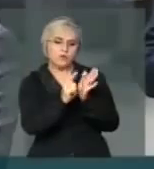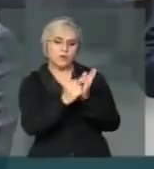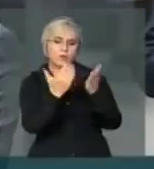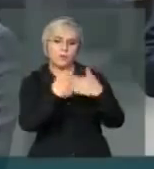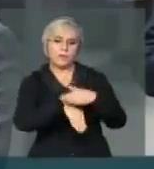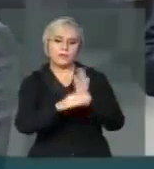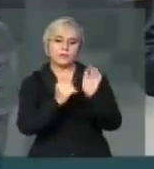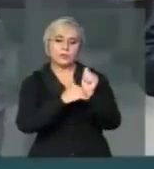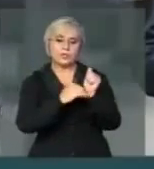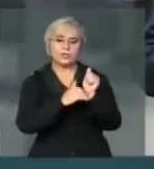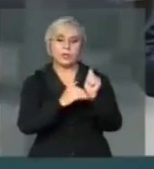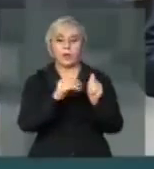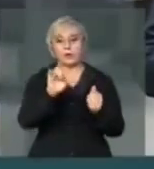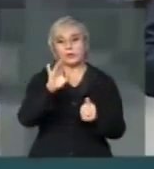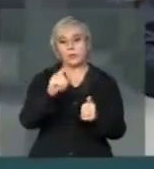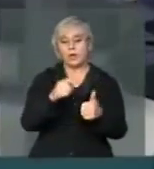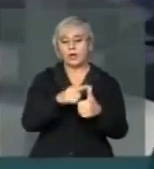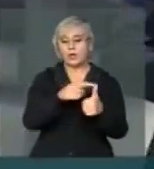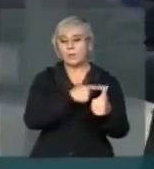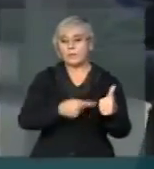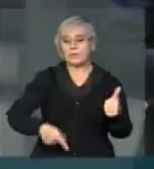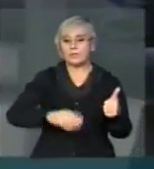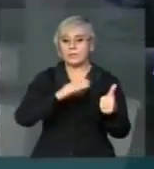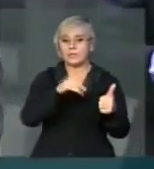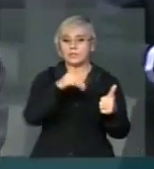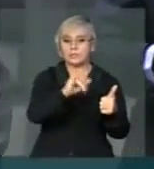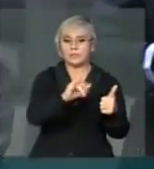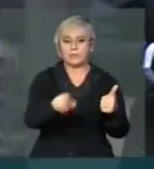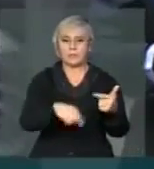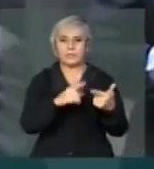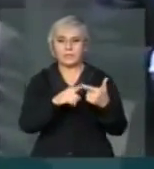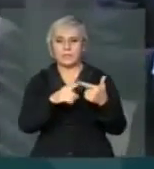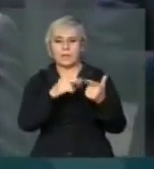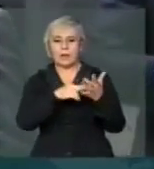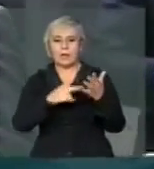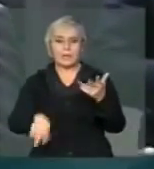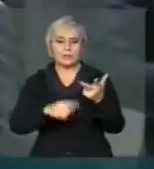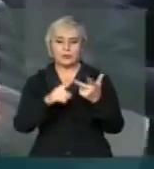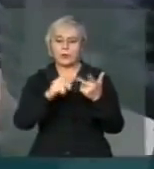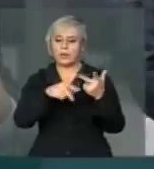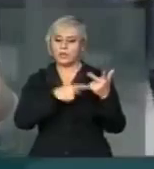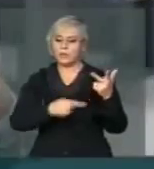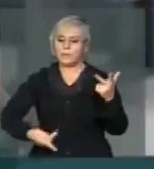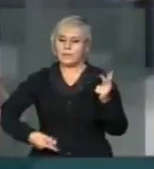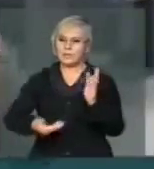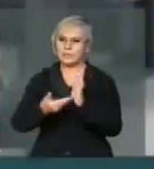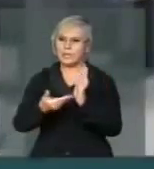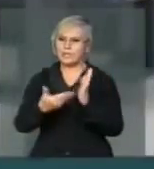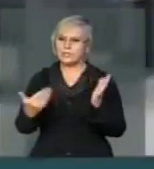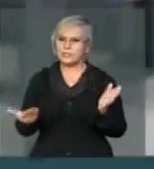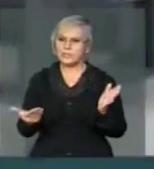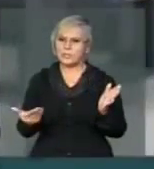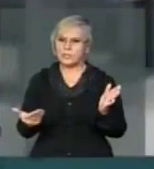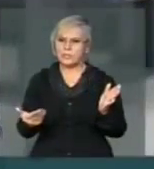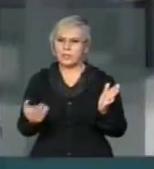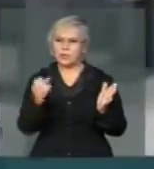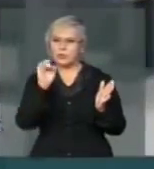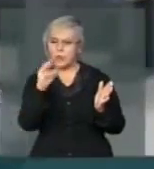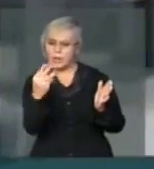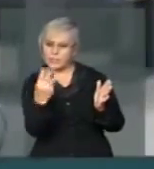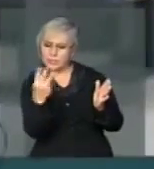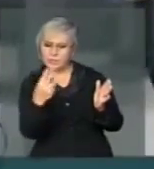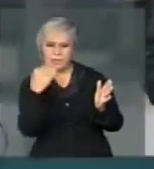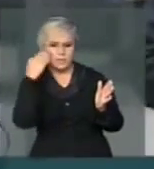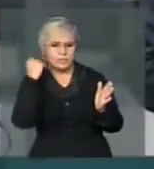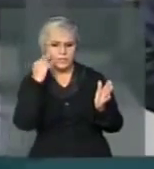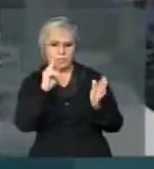CPI, o subrelator André Moura e o presidente da casa, mais ninguém. Nós da CPI que disponibilizamos as informações para